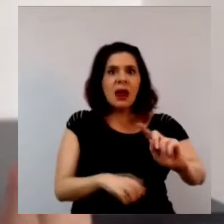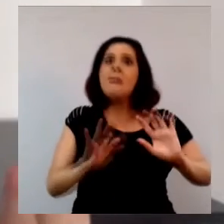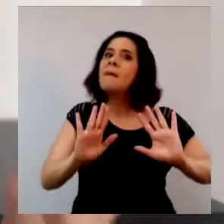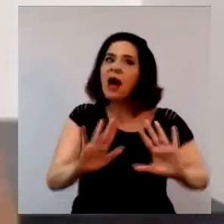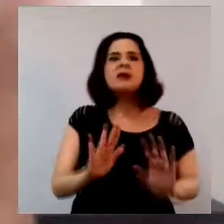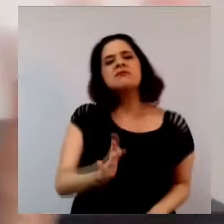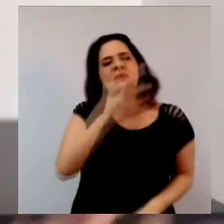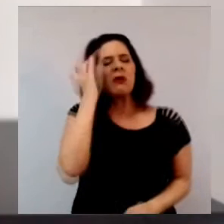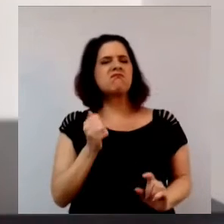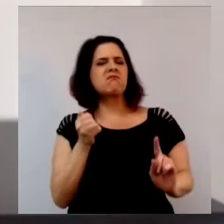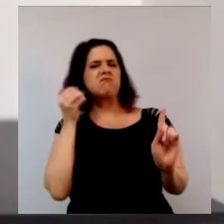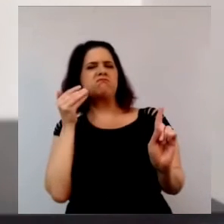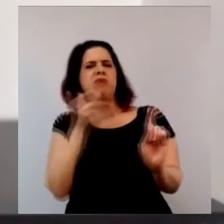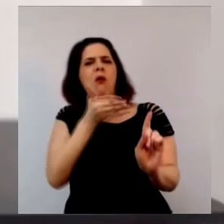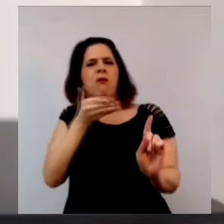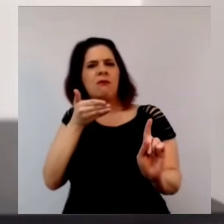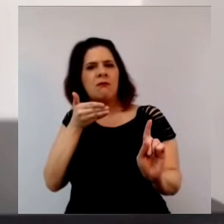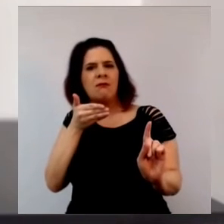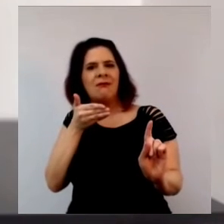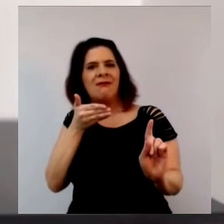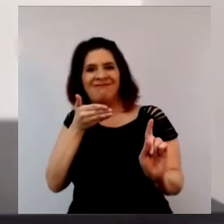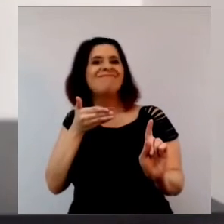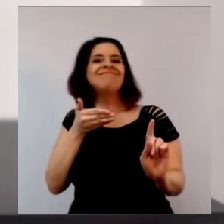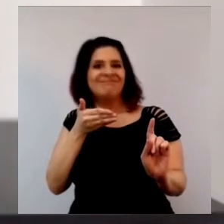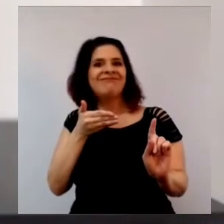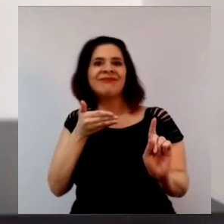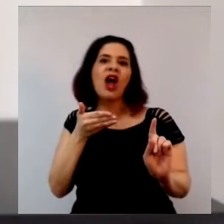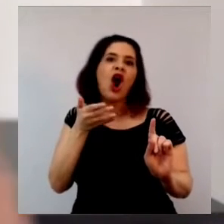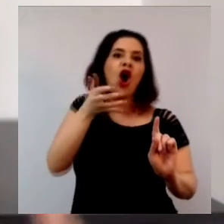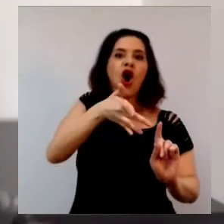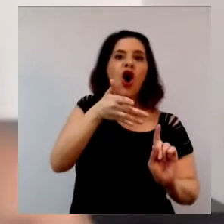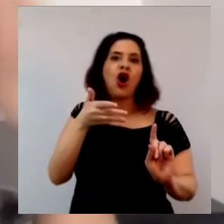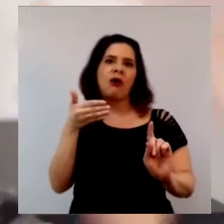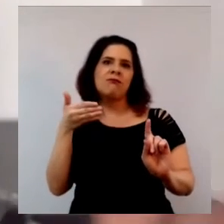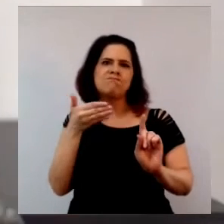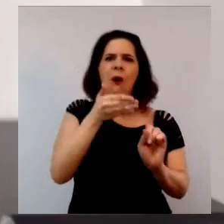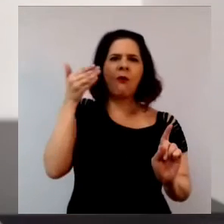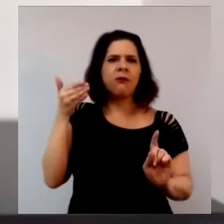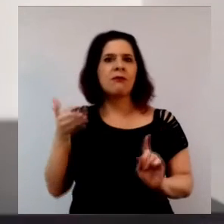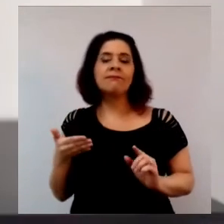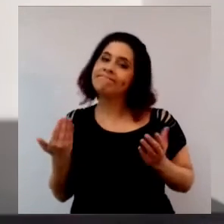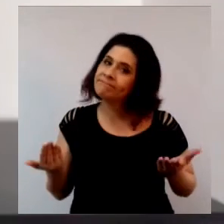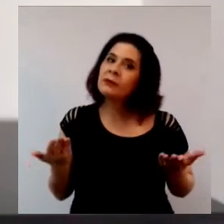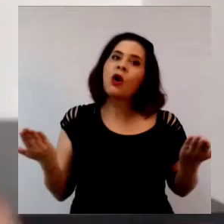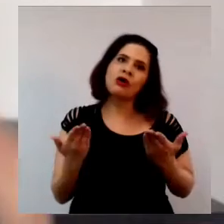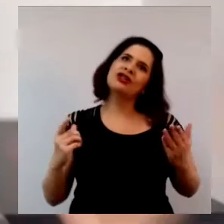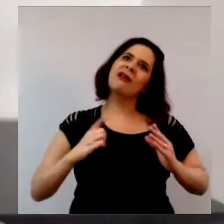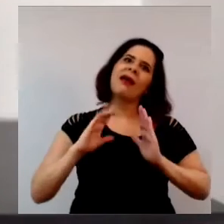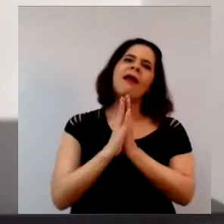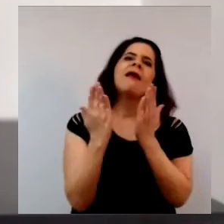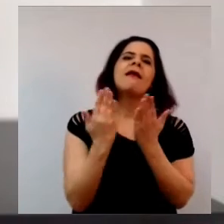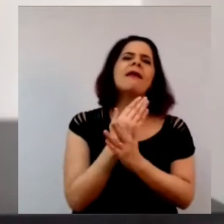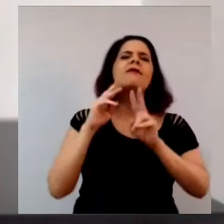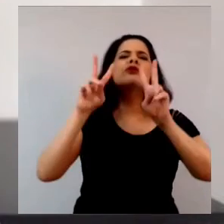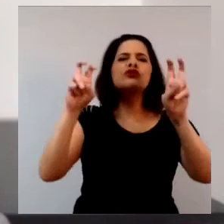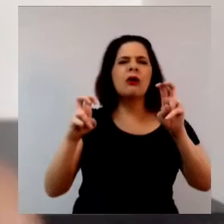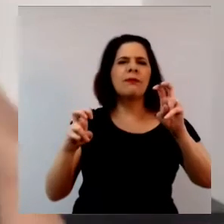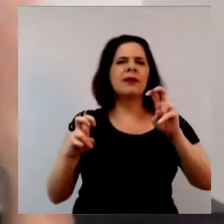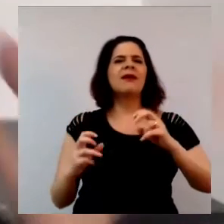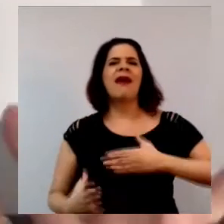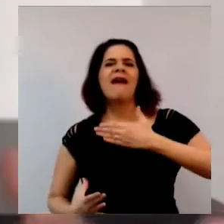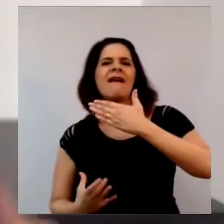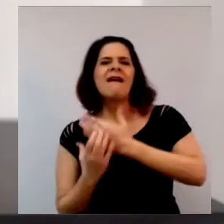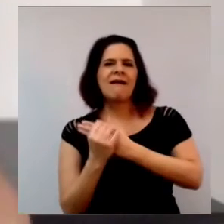uma técnica, esses livros excelentes que têm saído ultimamente sobre fascismo e neofascismo, né? Como as democracias